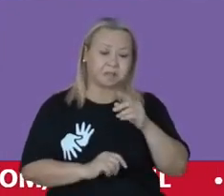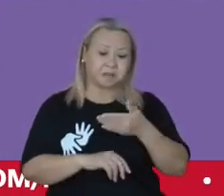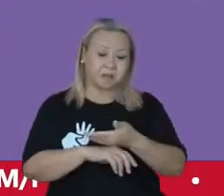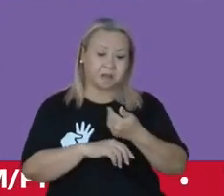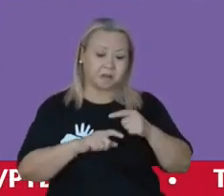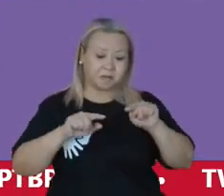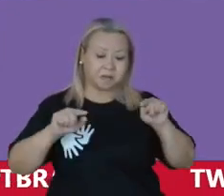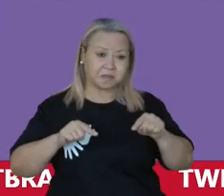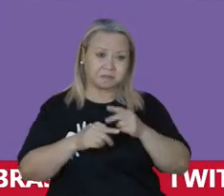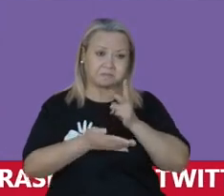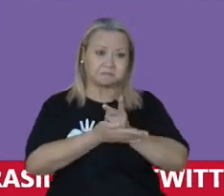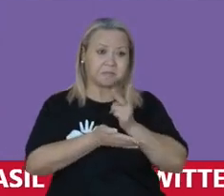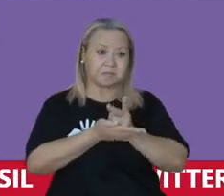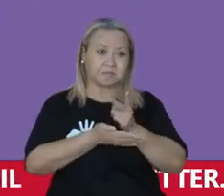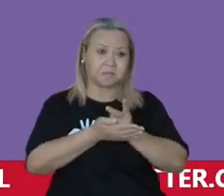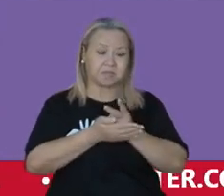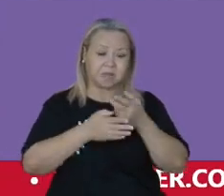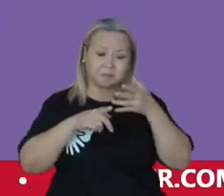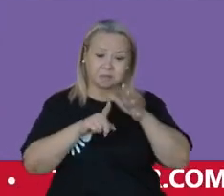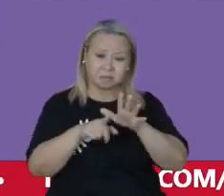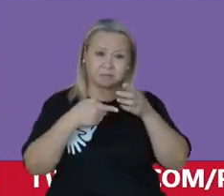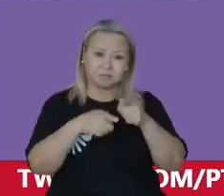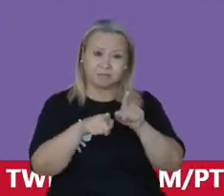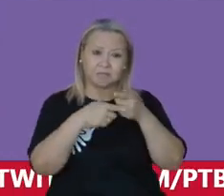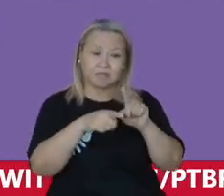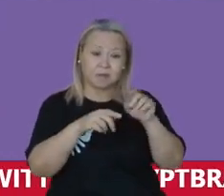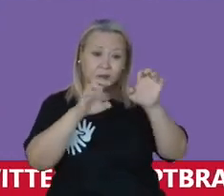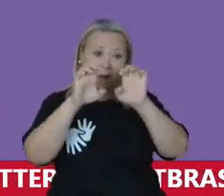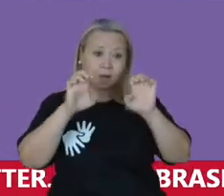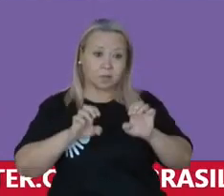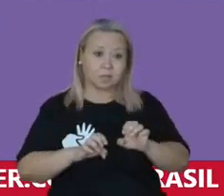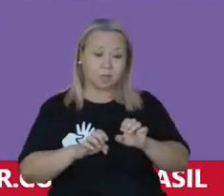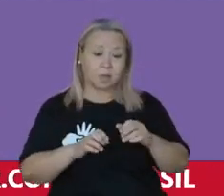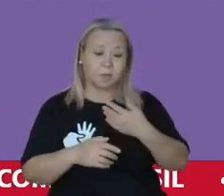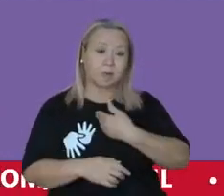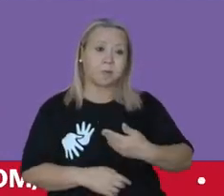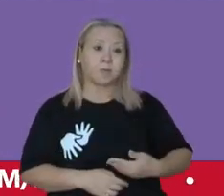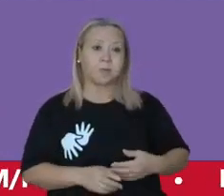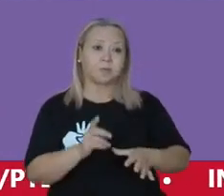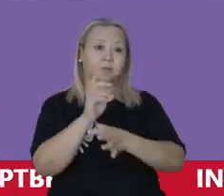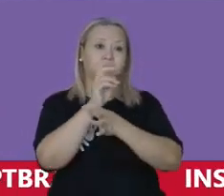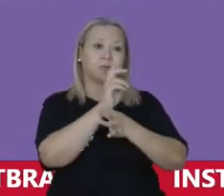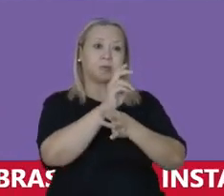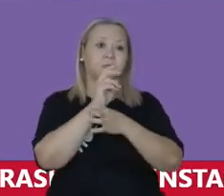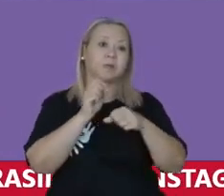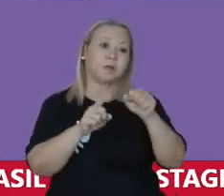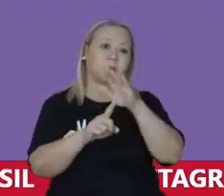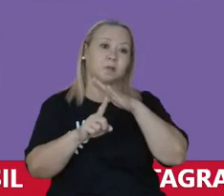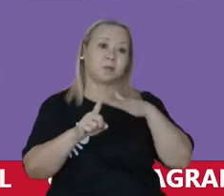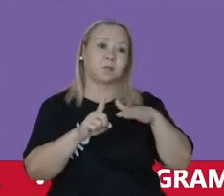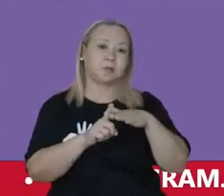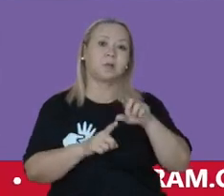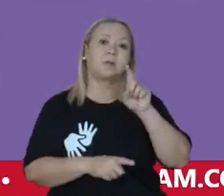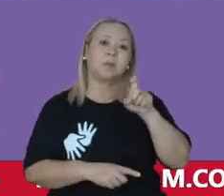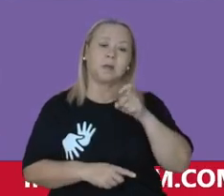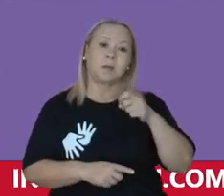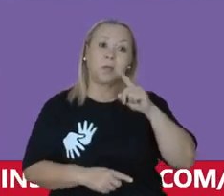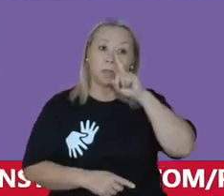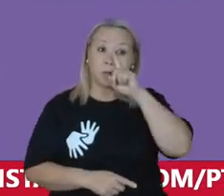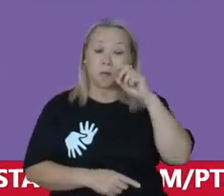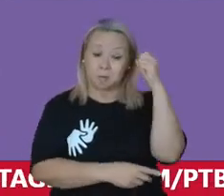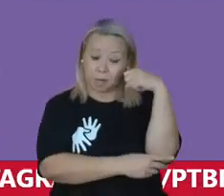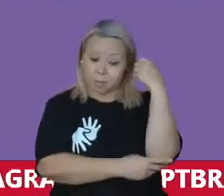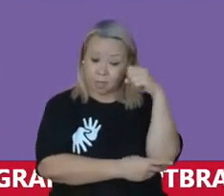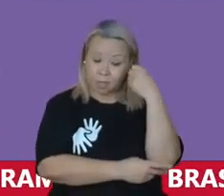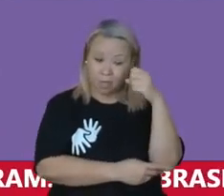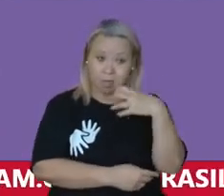antessala sempre do ataque ao sistema público de seguridade social. Então, é um pouco isso, agrava a condição de